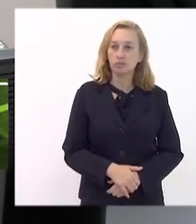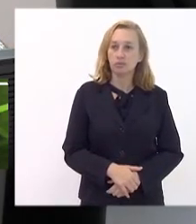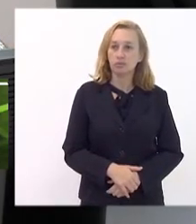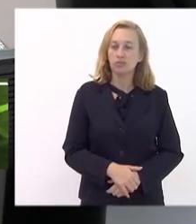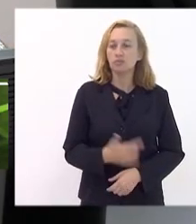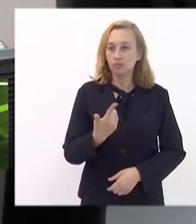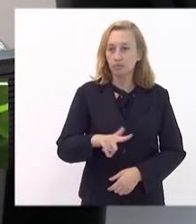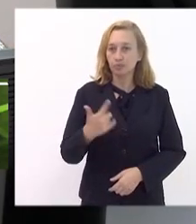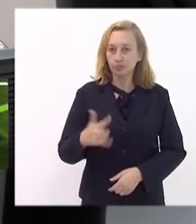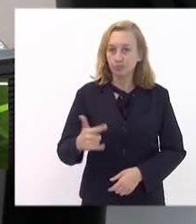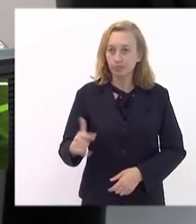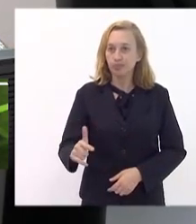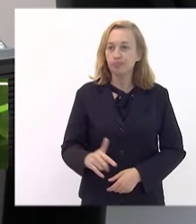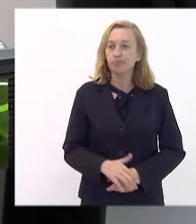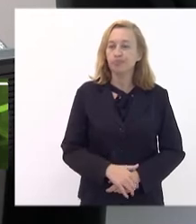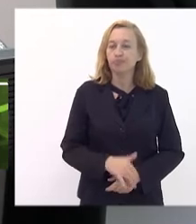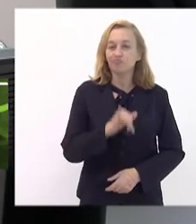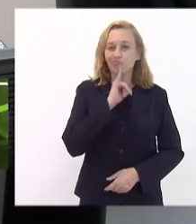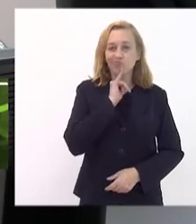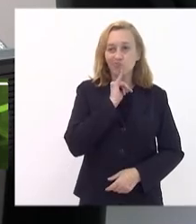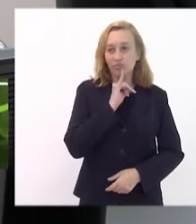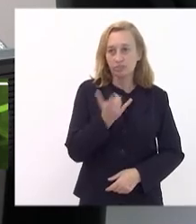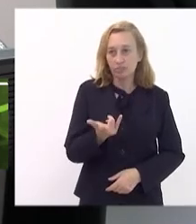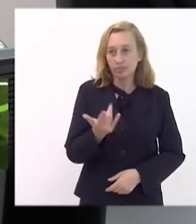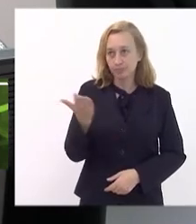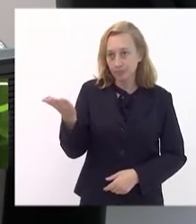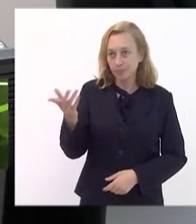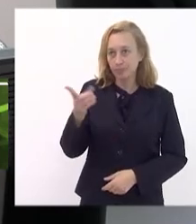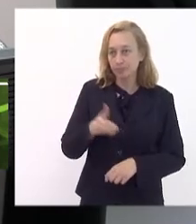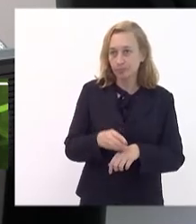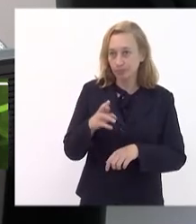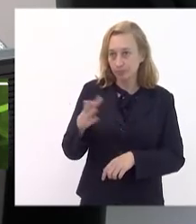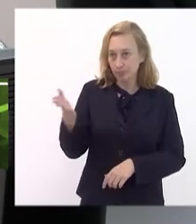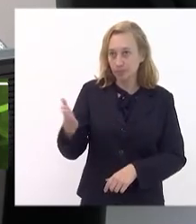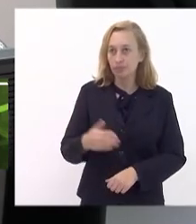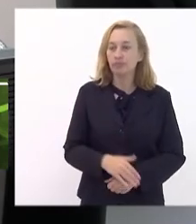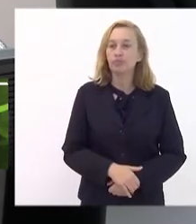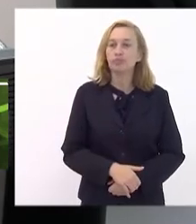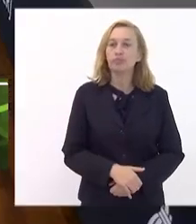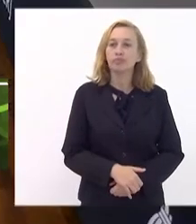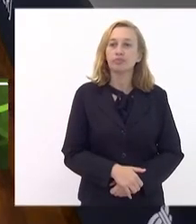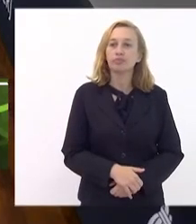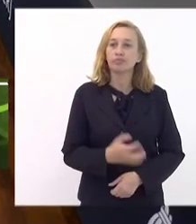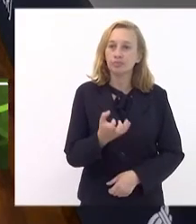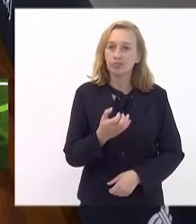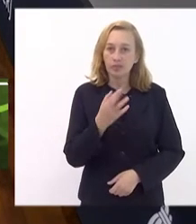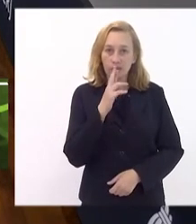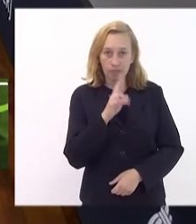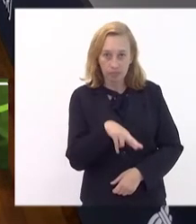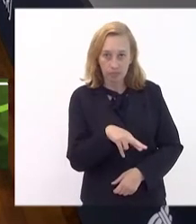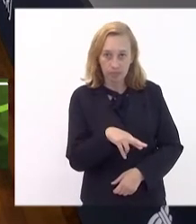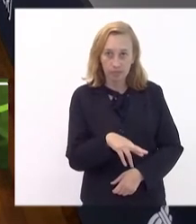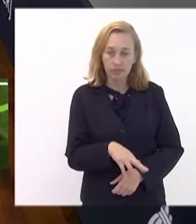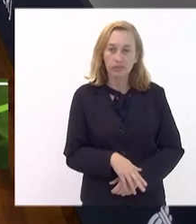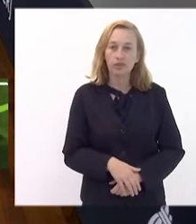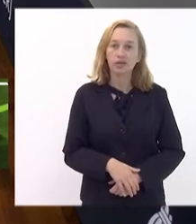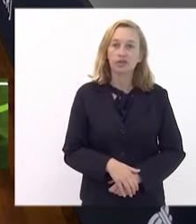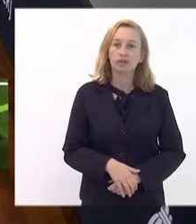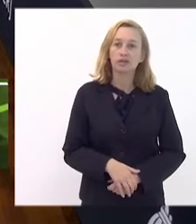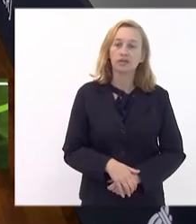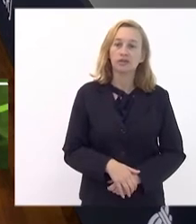se repete, infelizmente. Por favor, doutora. Quer responder mais fácil? Não,